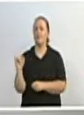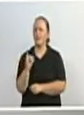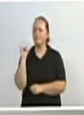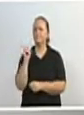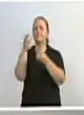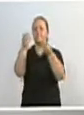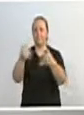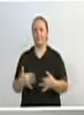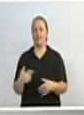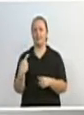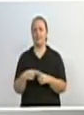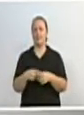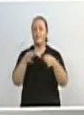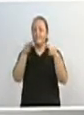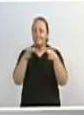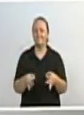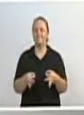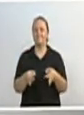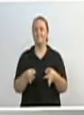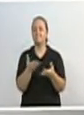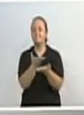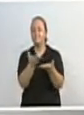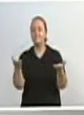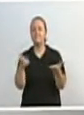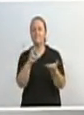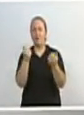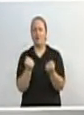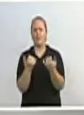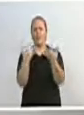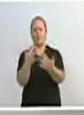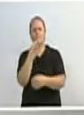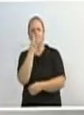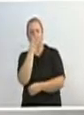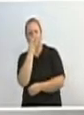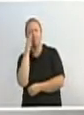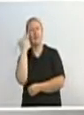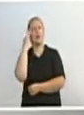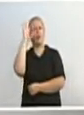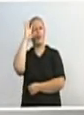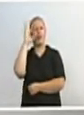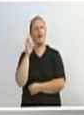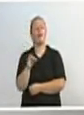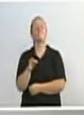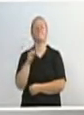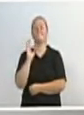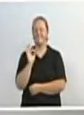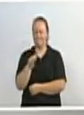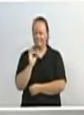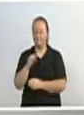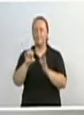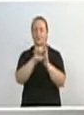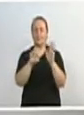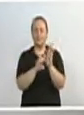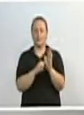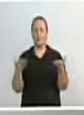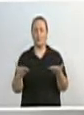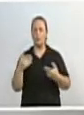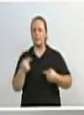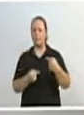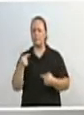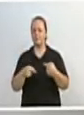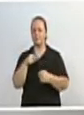pequenos empresários acompanharão essa transmissão e poderão entender a grandiosidade do estatuto que está sendo discutido hoje e futuramente